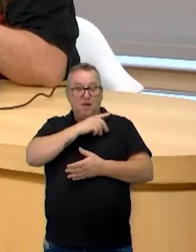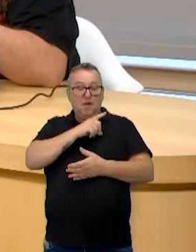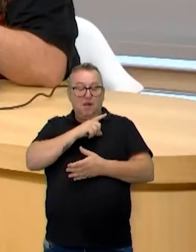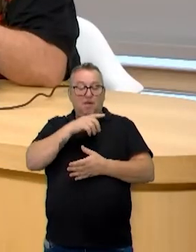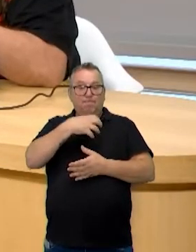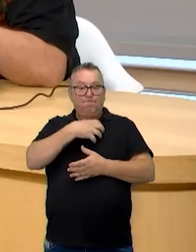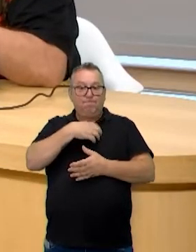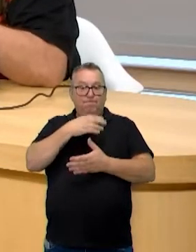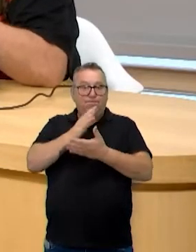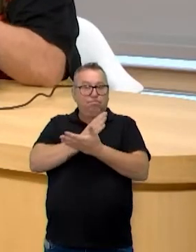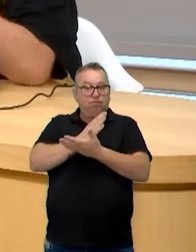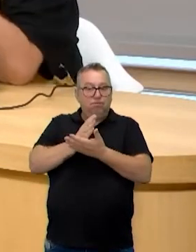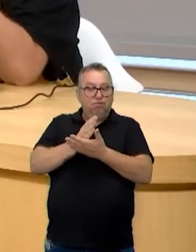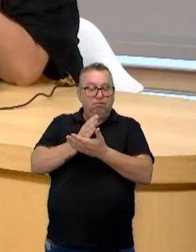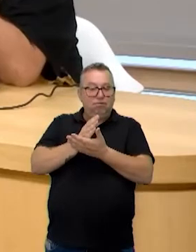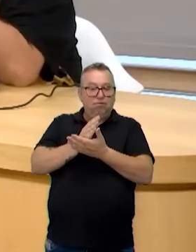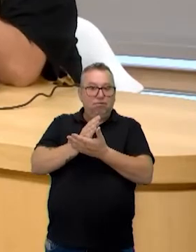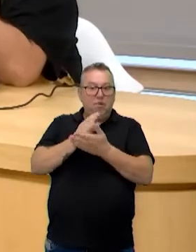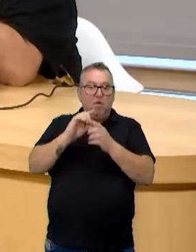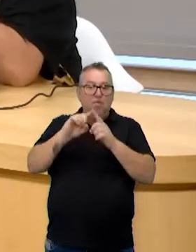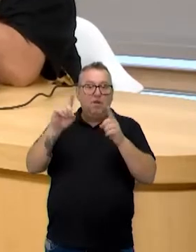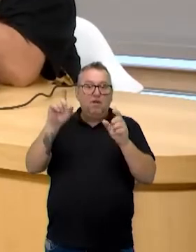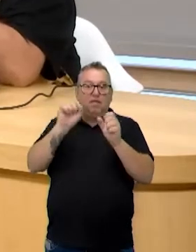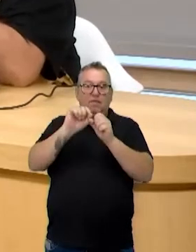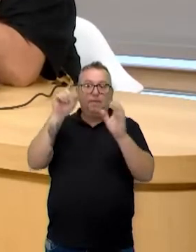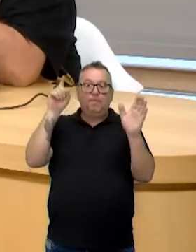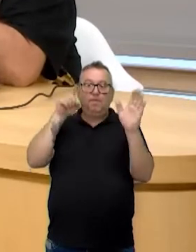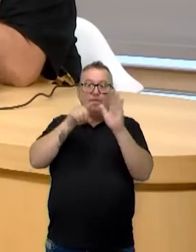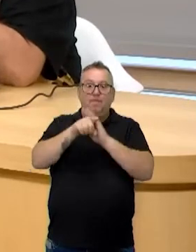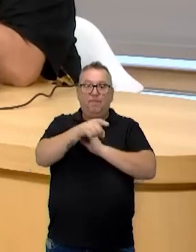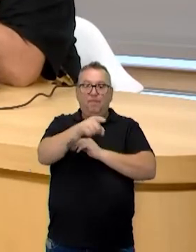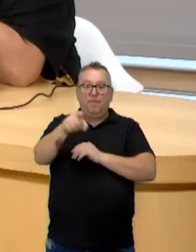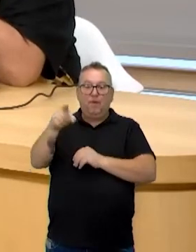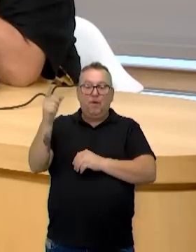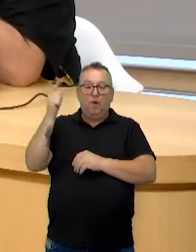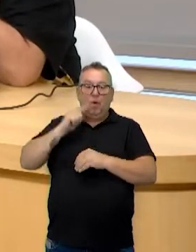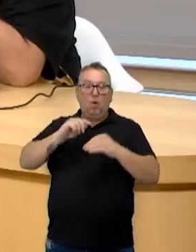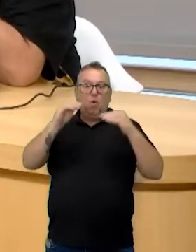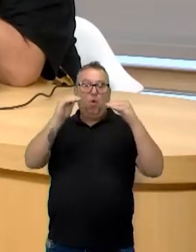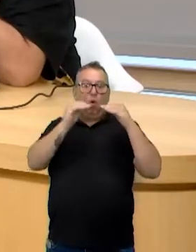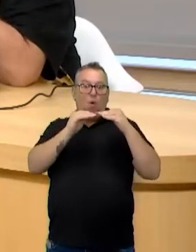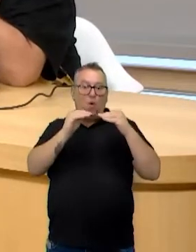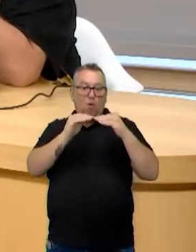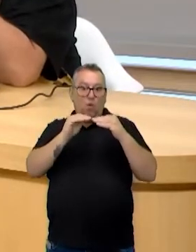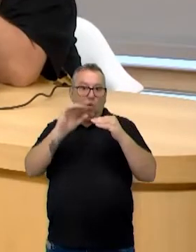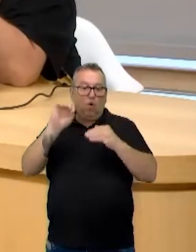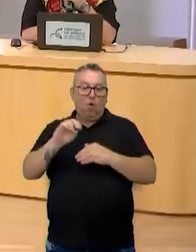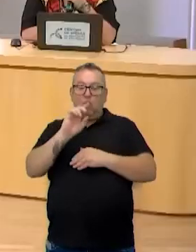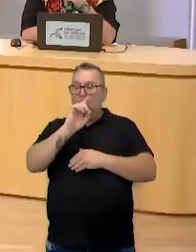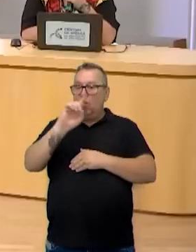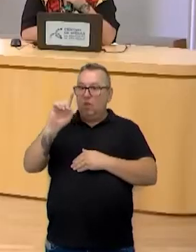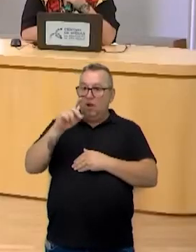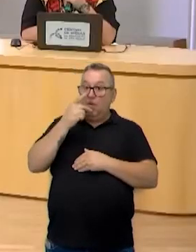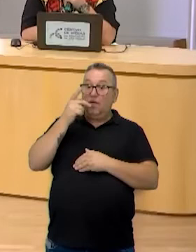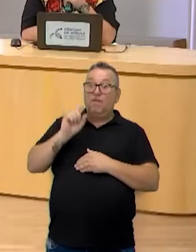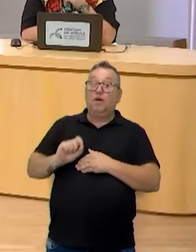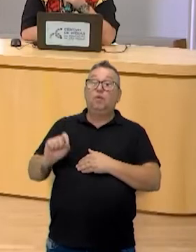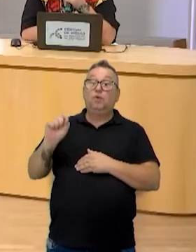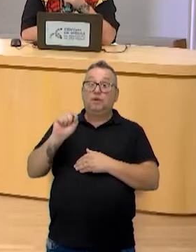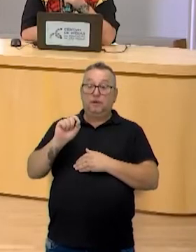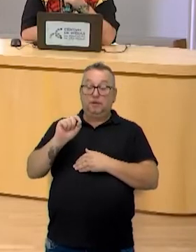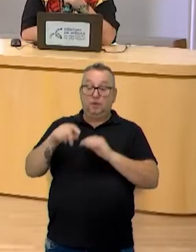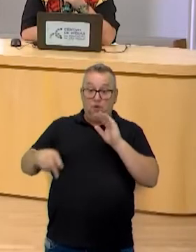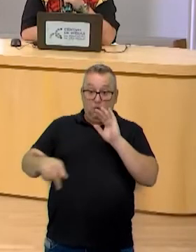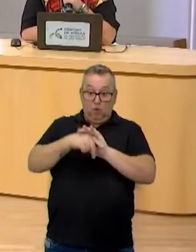isso? Isso aí mesmo. Mas eu queria te fazer uma pergunta para ver se você concorda ou não com algumas fontes que dizem o seguinte: